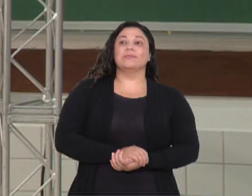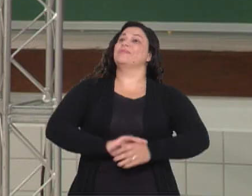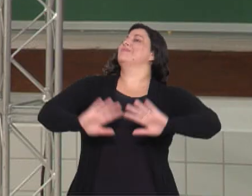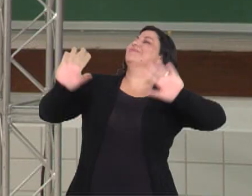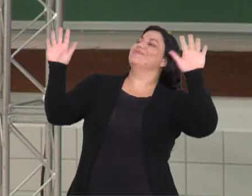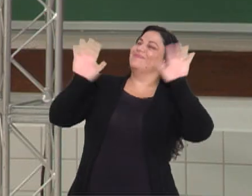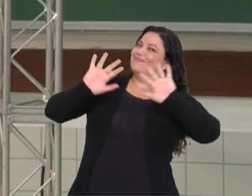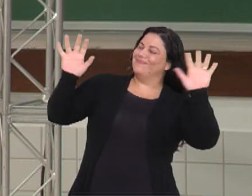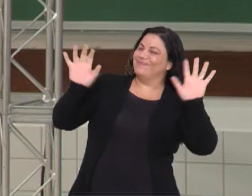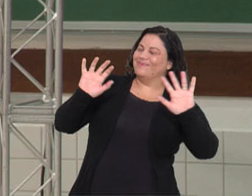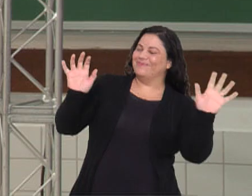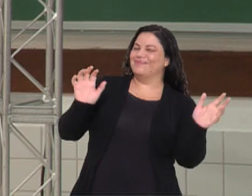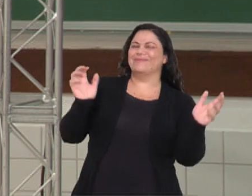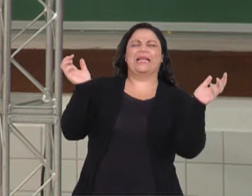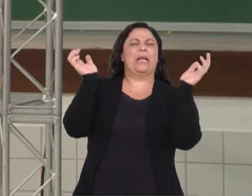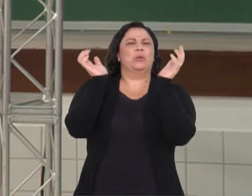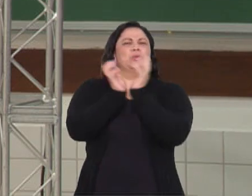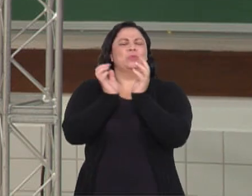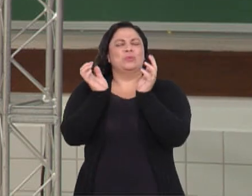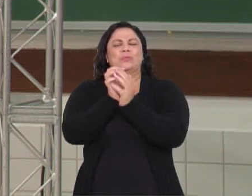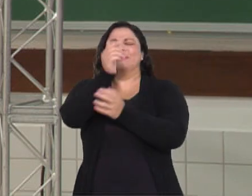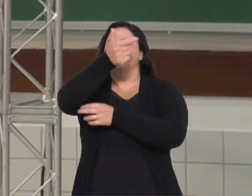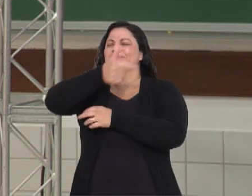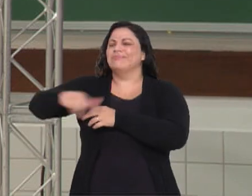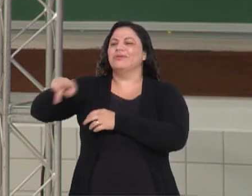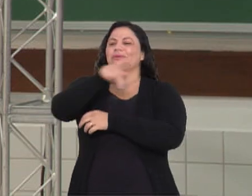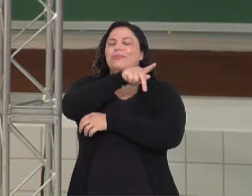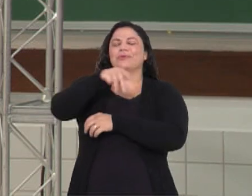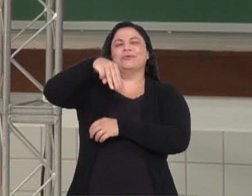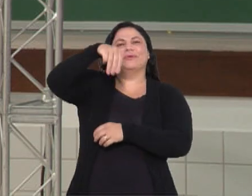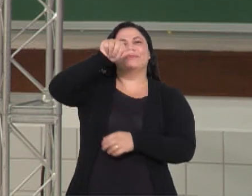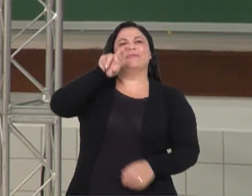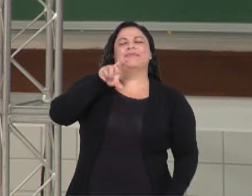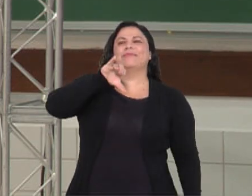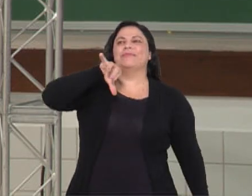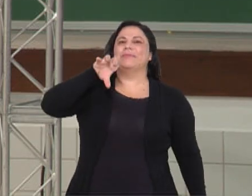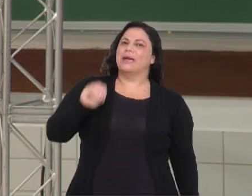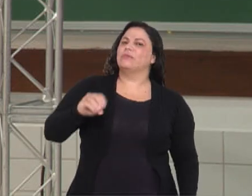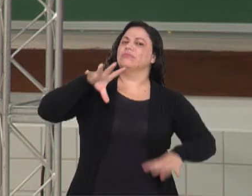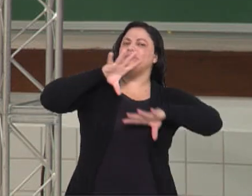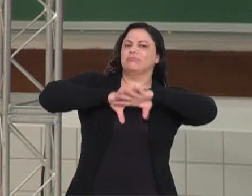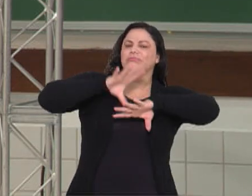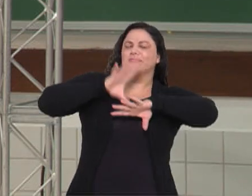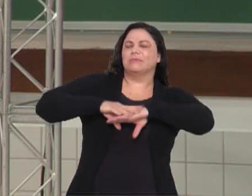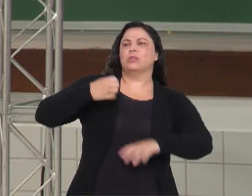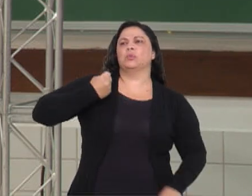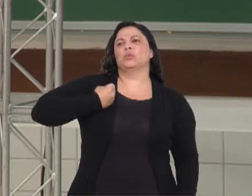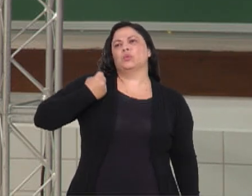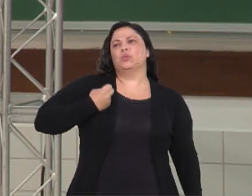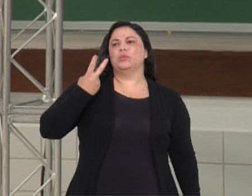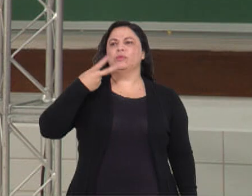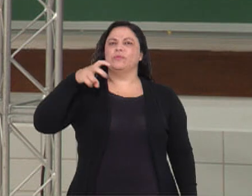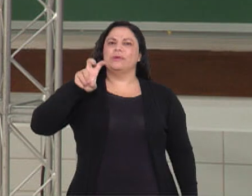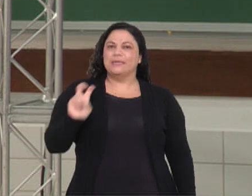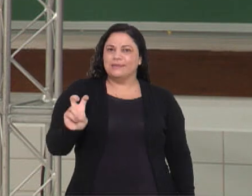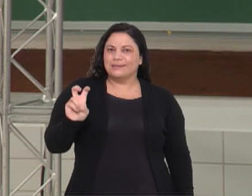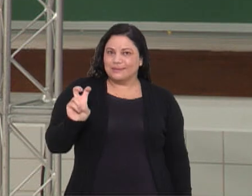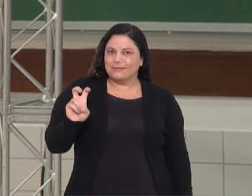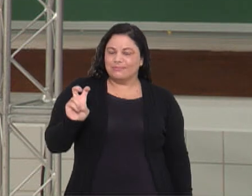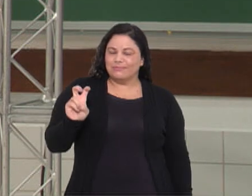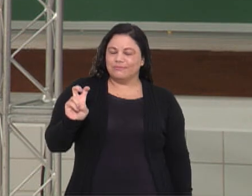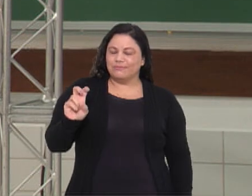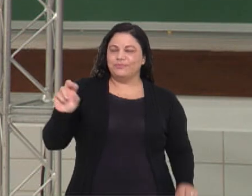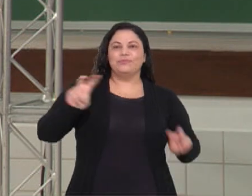Olá, turma! De novo com o professor Márcio, matemática, agora na aula 25, onde nós falaremos de